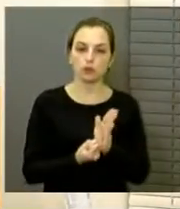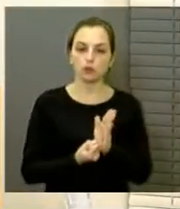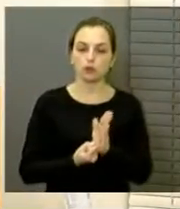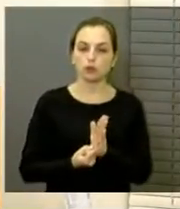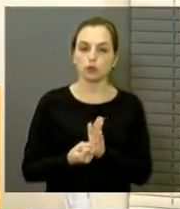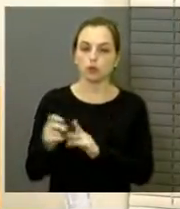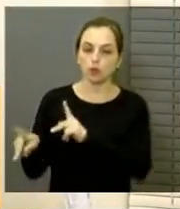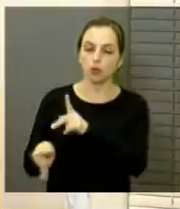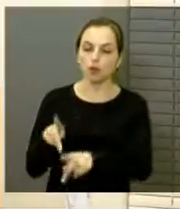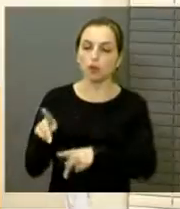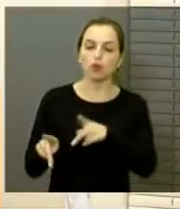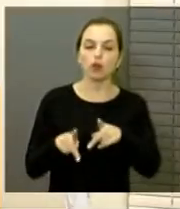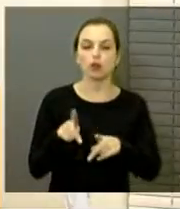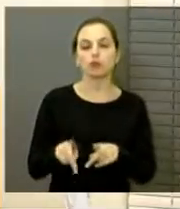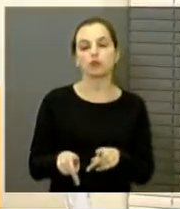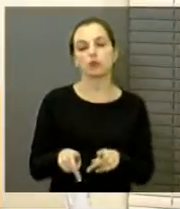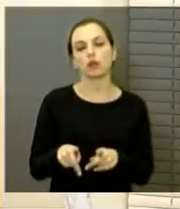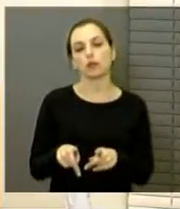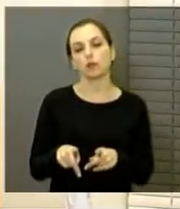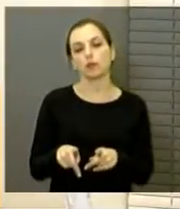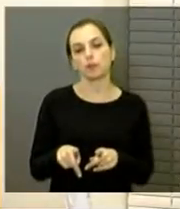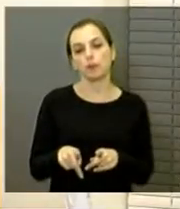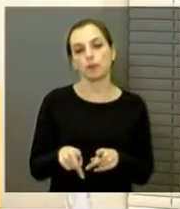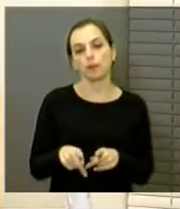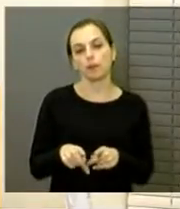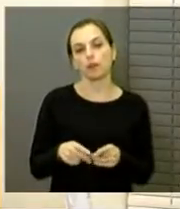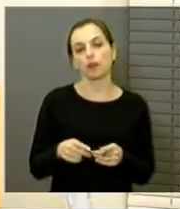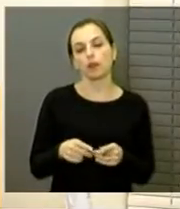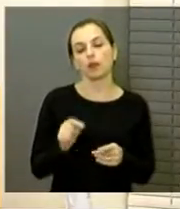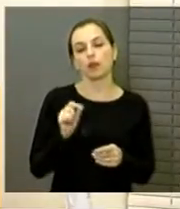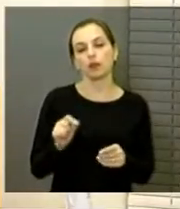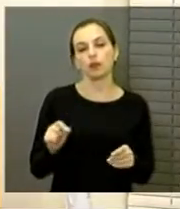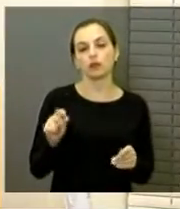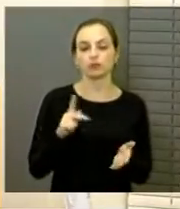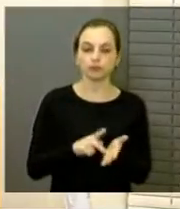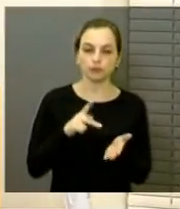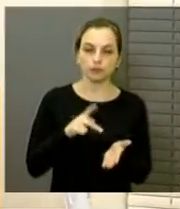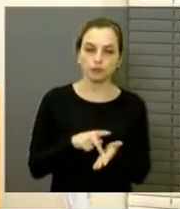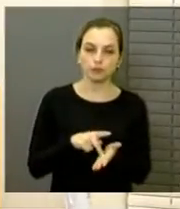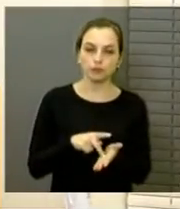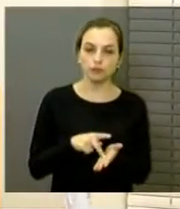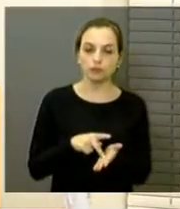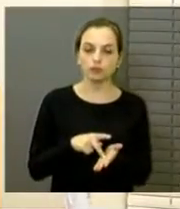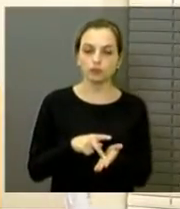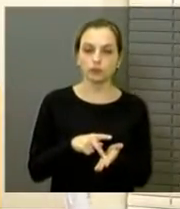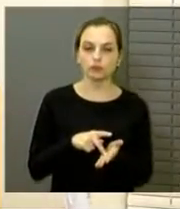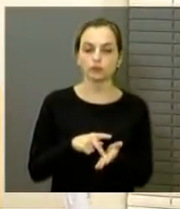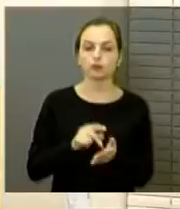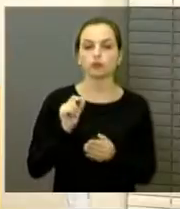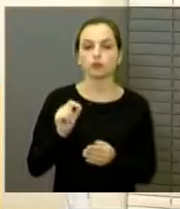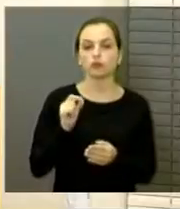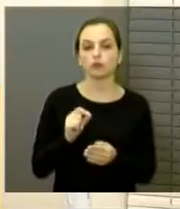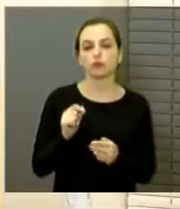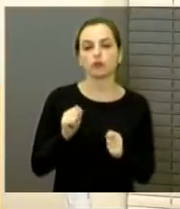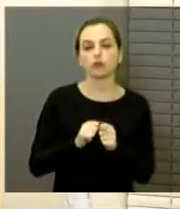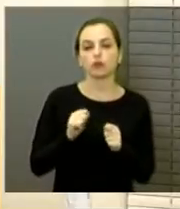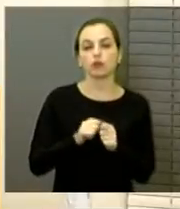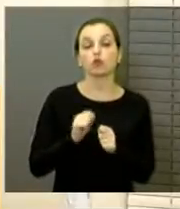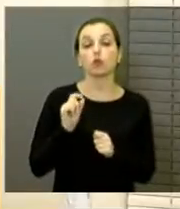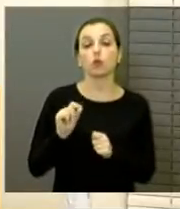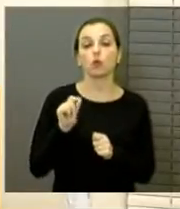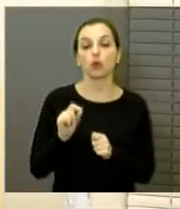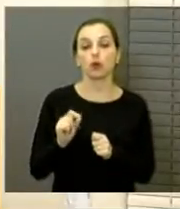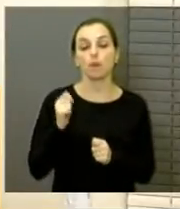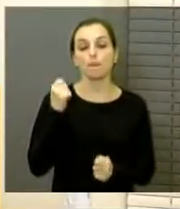na conta do trabalhador, na conta do contribuinte, e com certeza isso daí é para fazer o quê?